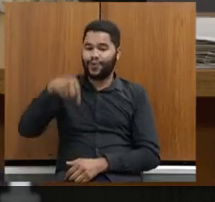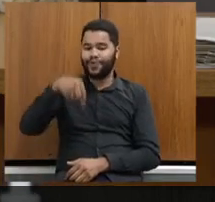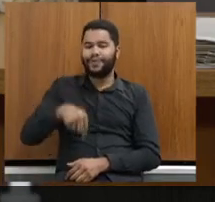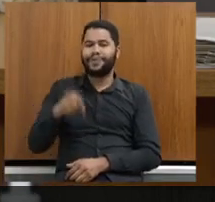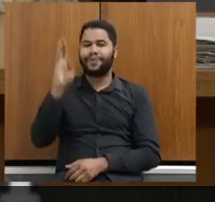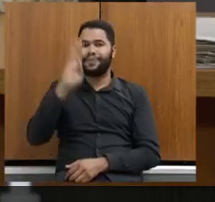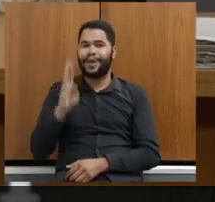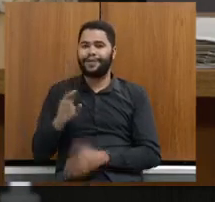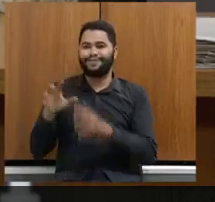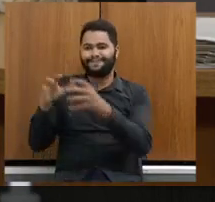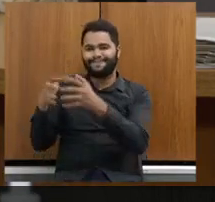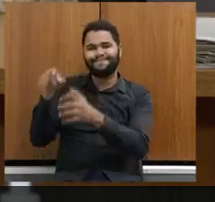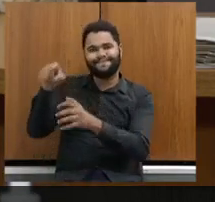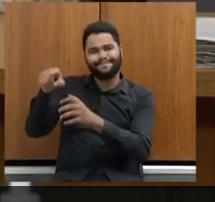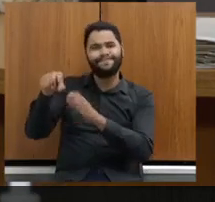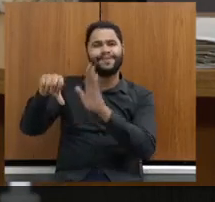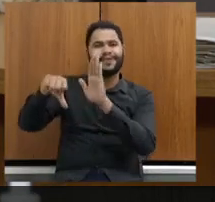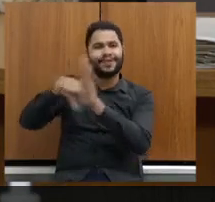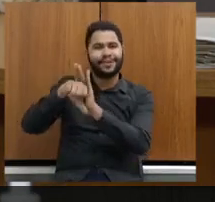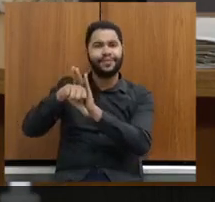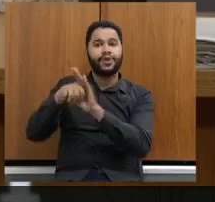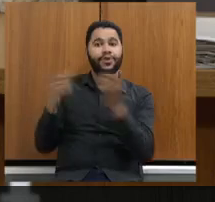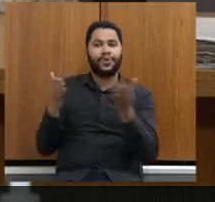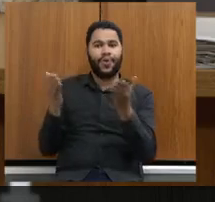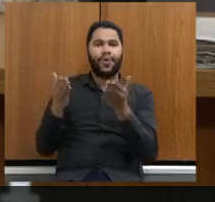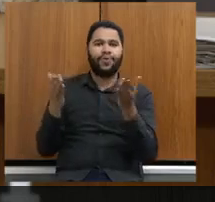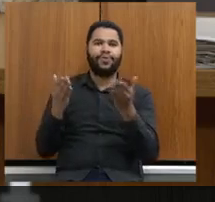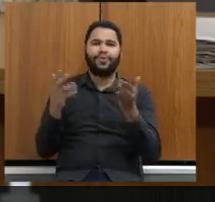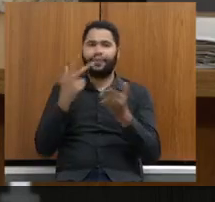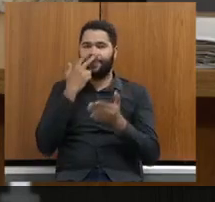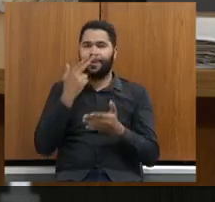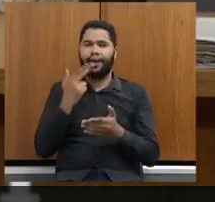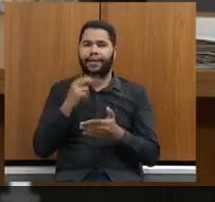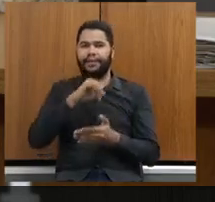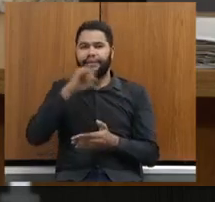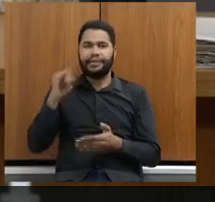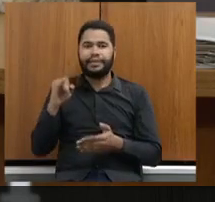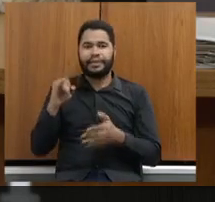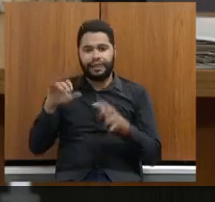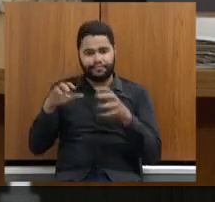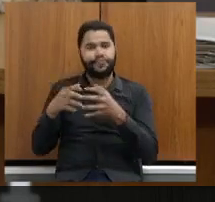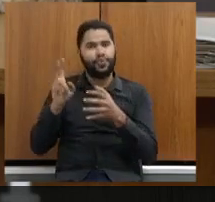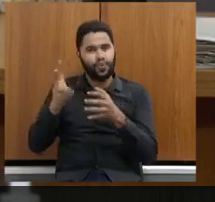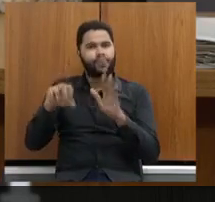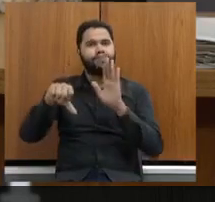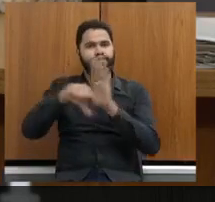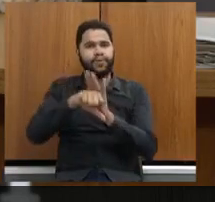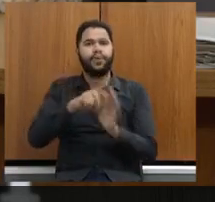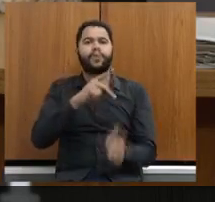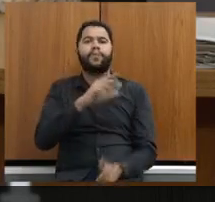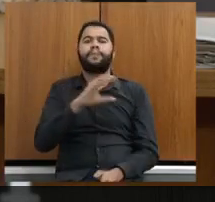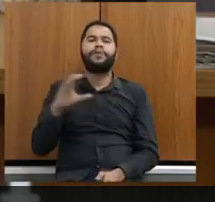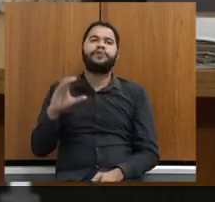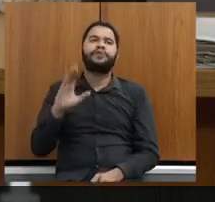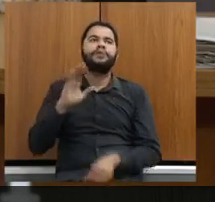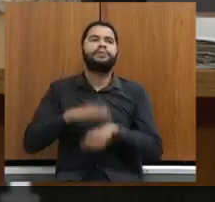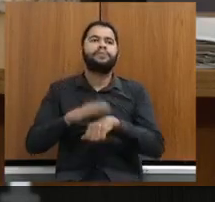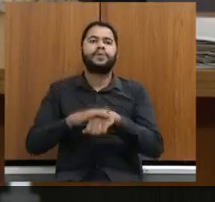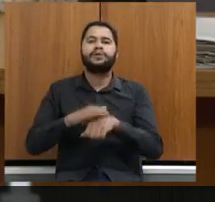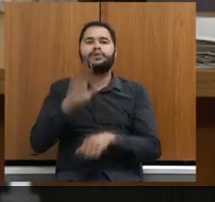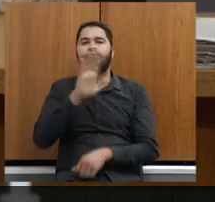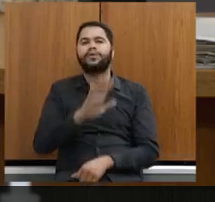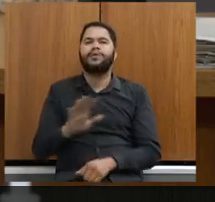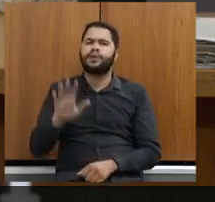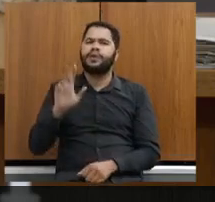relação essa facção criminosa que hoje internacionalmente já deixou de gozar do status facção criminosa hoje o PCC goza em nível Internacional